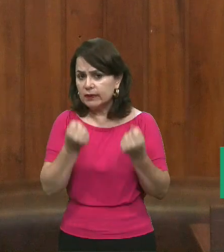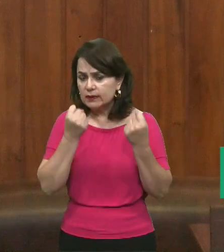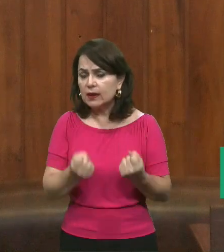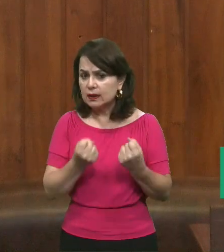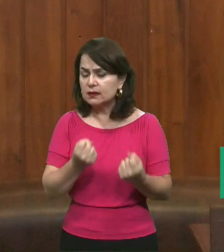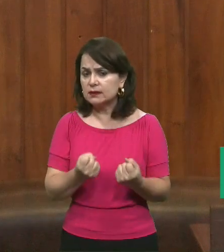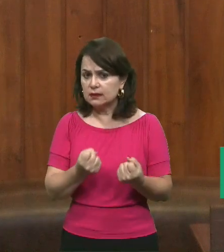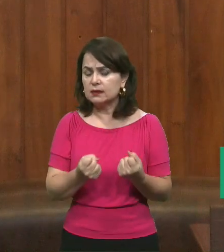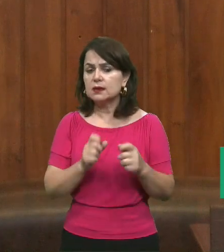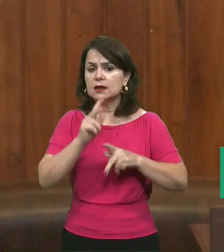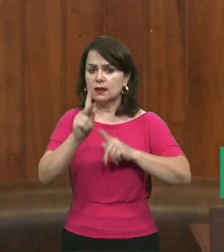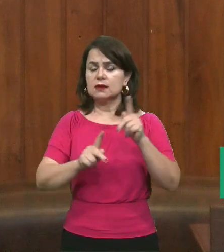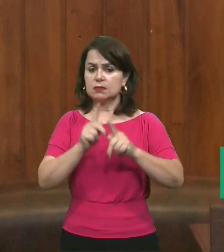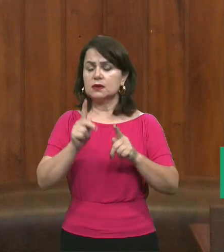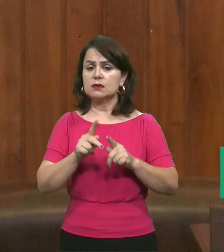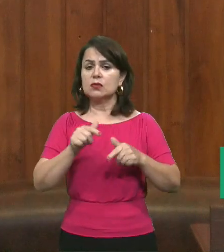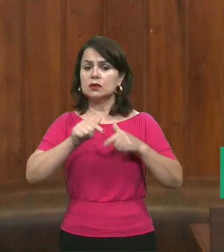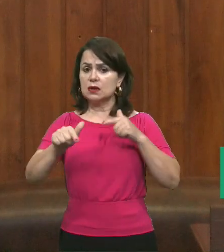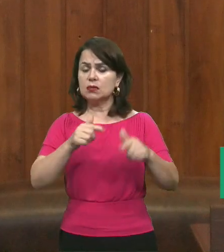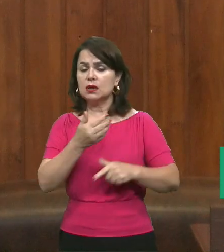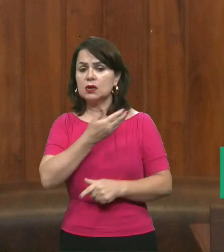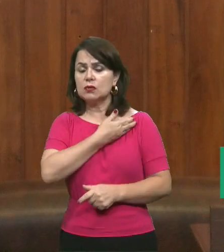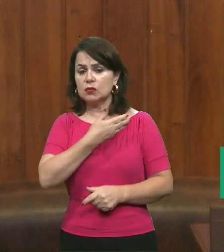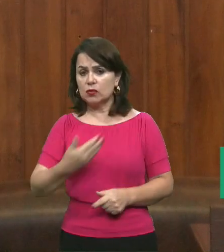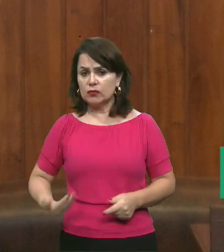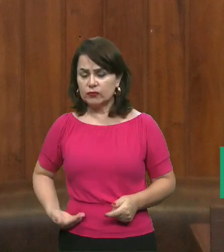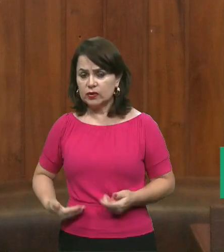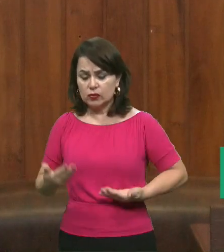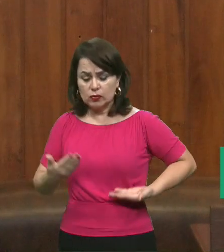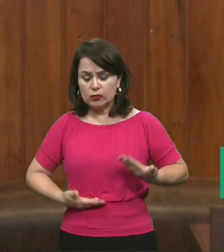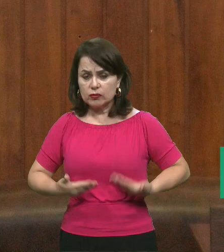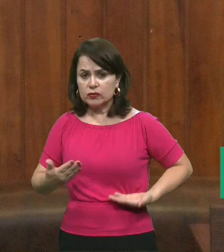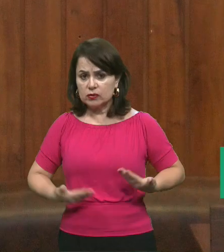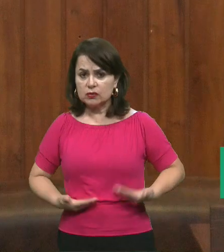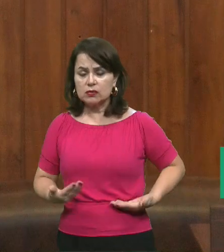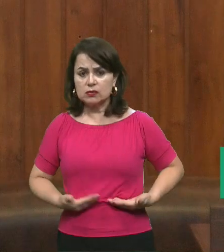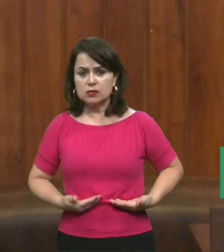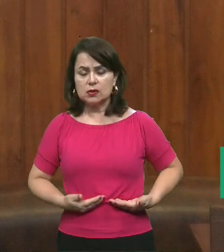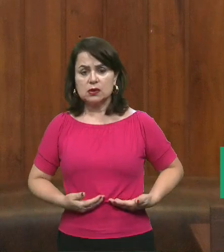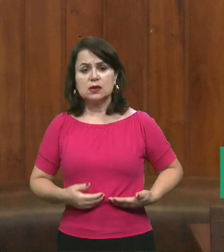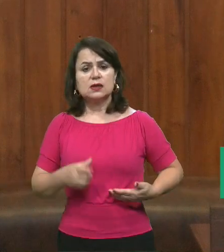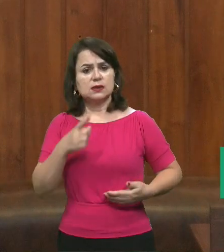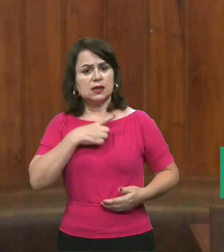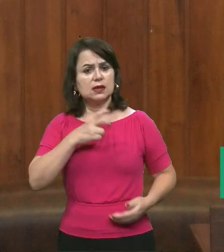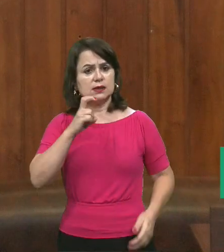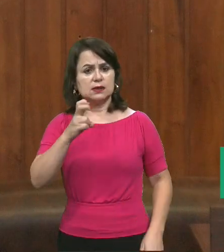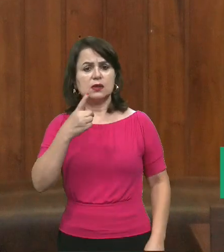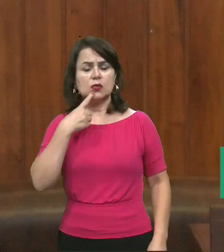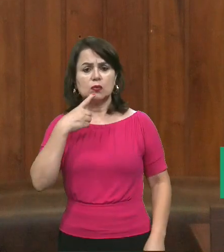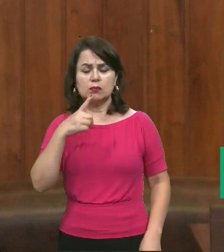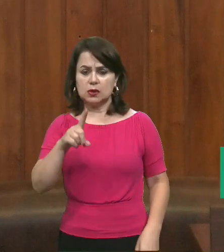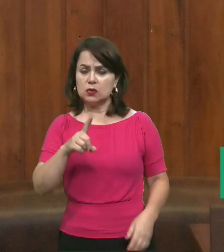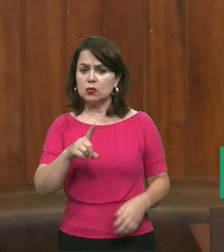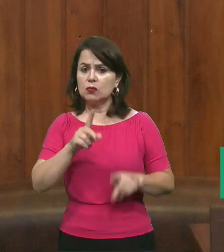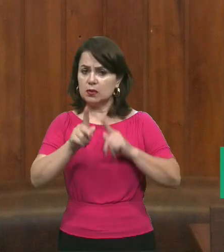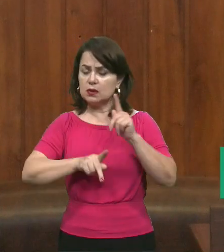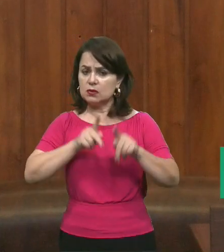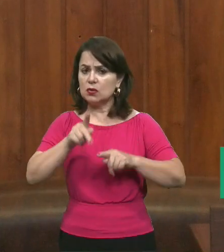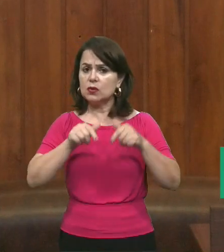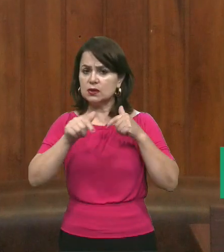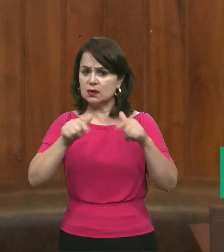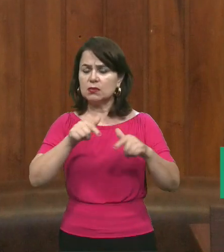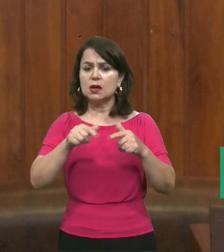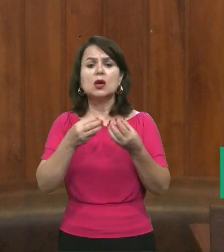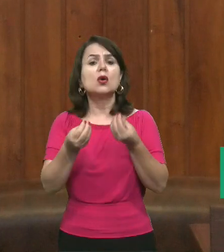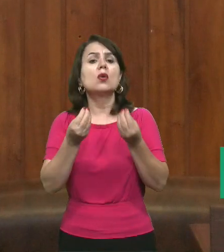funcionários públicos que hoje aqui trabalham, né, 5 mil, 6 mil e poucos funcionários, como é que vai